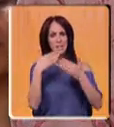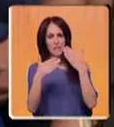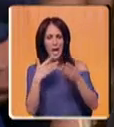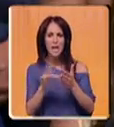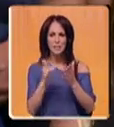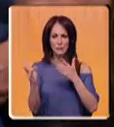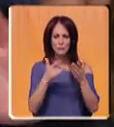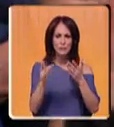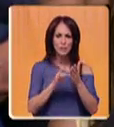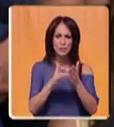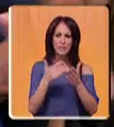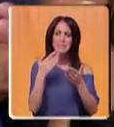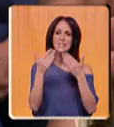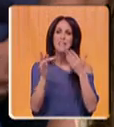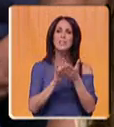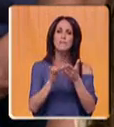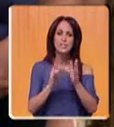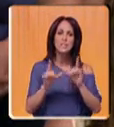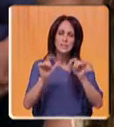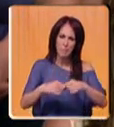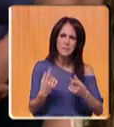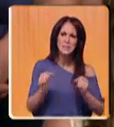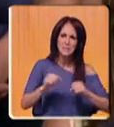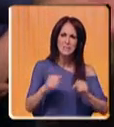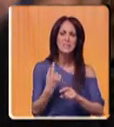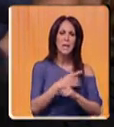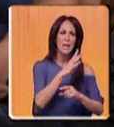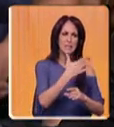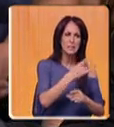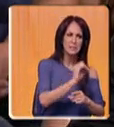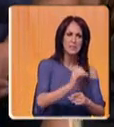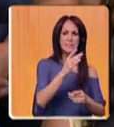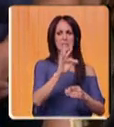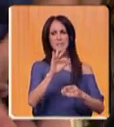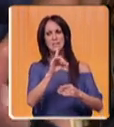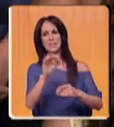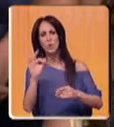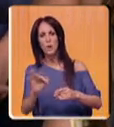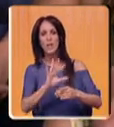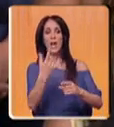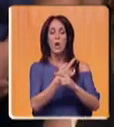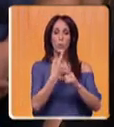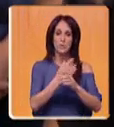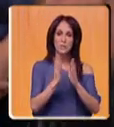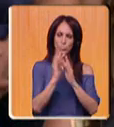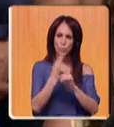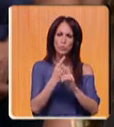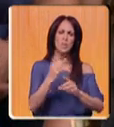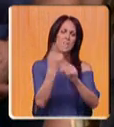revista? Ao teatro e outros sucessos convidado. Que ficaram no intervalo entre 1960 e 64, que é quando acontece a Oração,